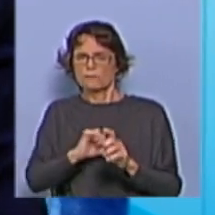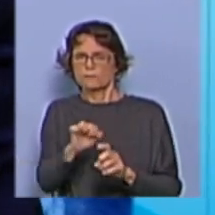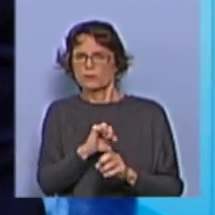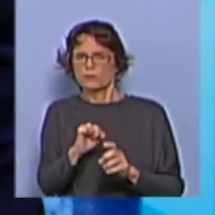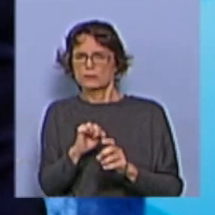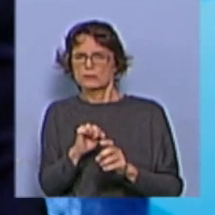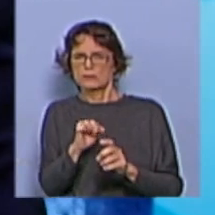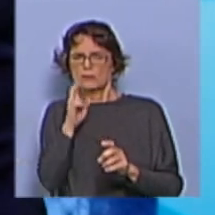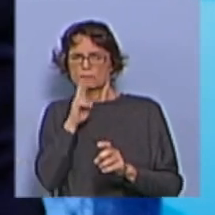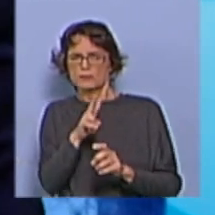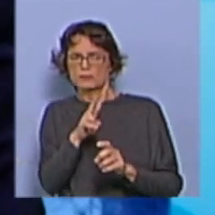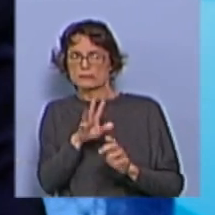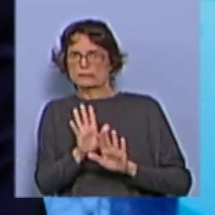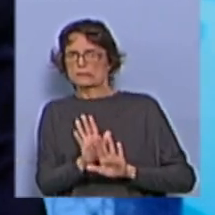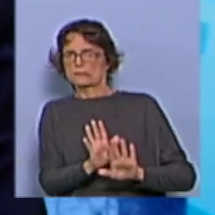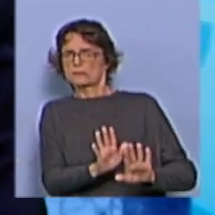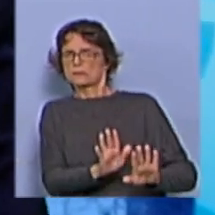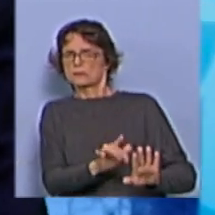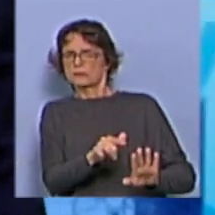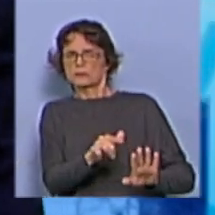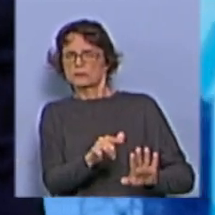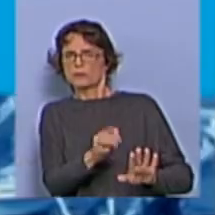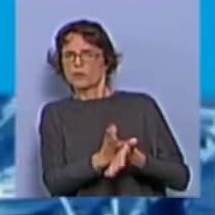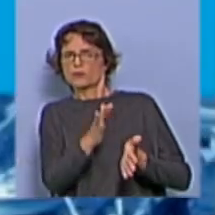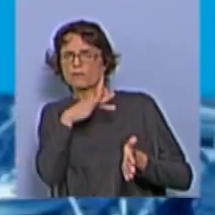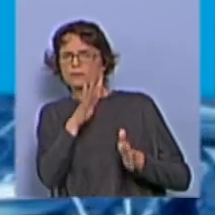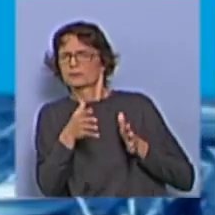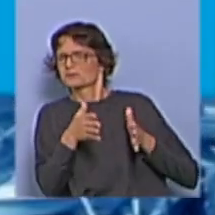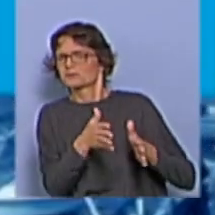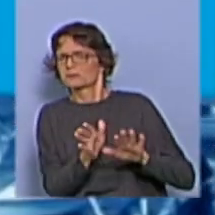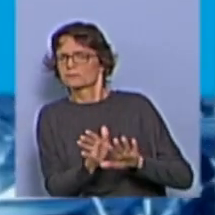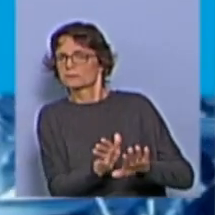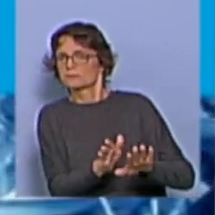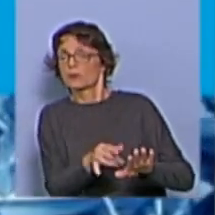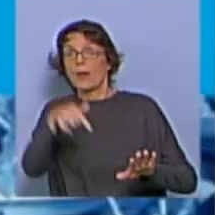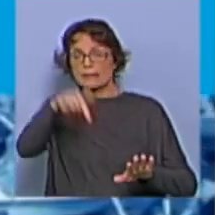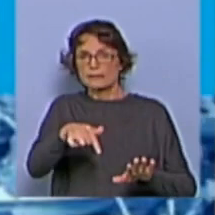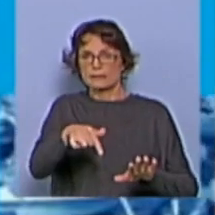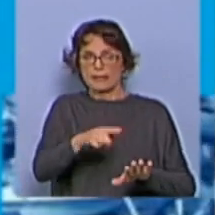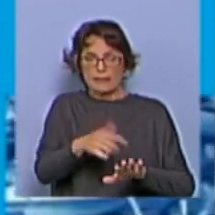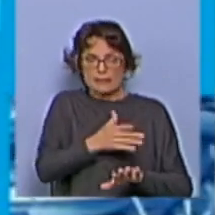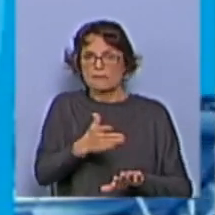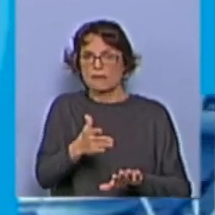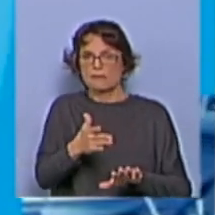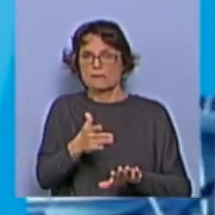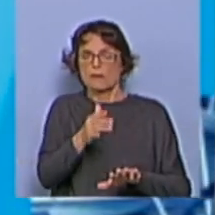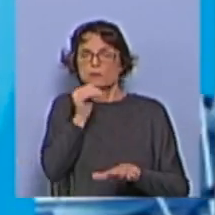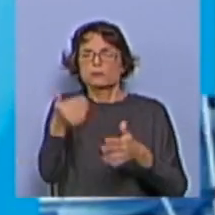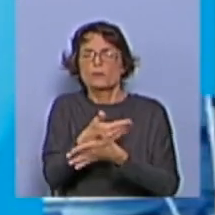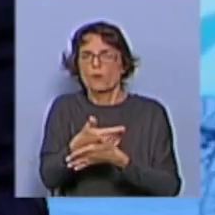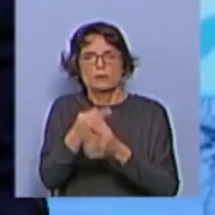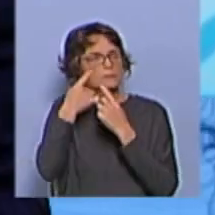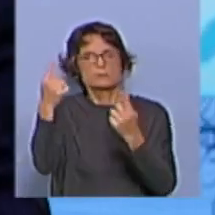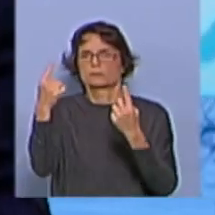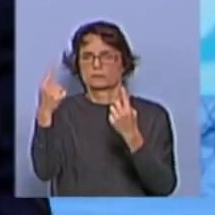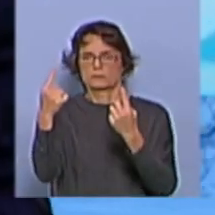um acontecimento meramente privado e familiar. Ora bem, nós aqui tivemos uma presença pública da morte. Não interessa se os números foram muito altos